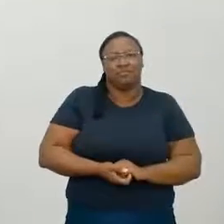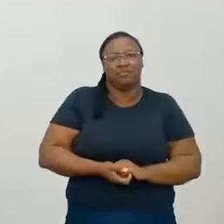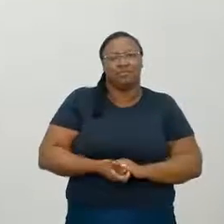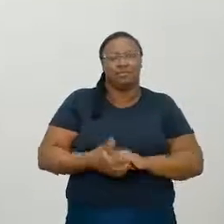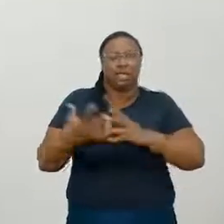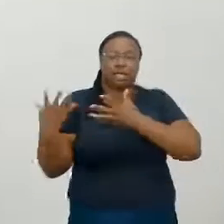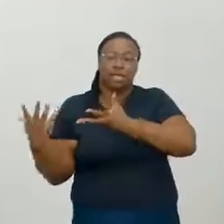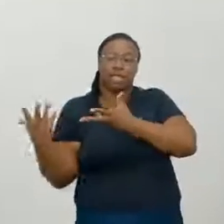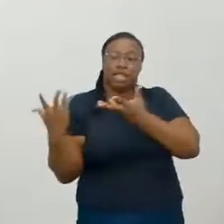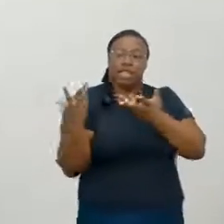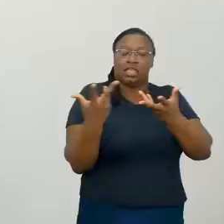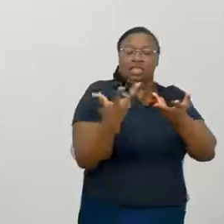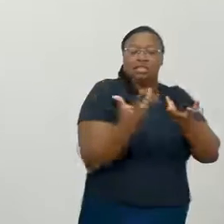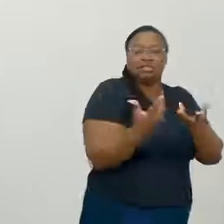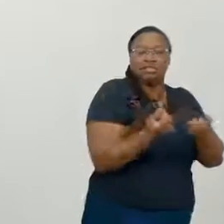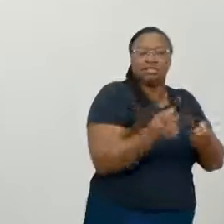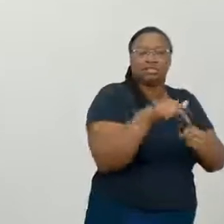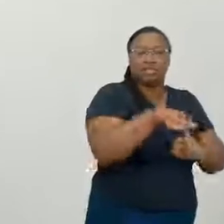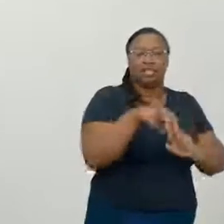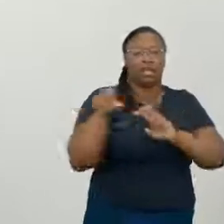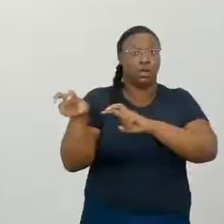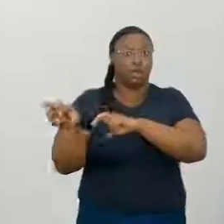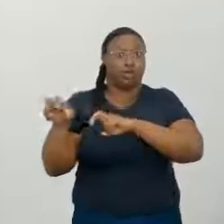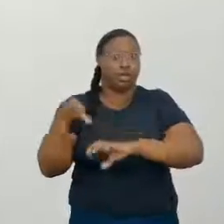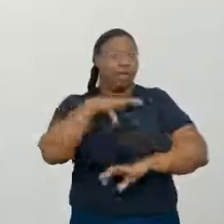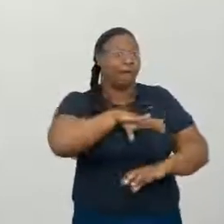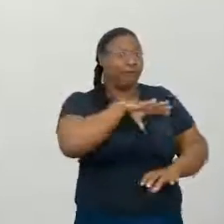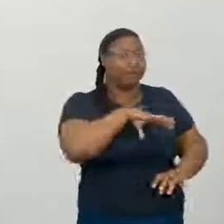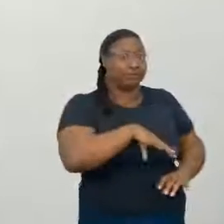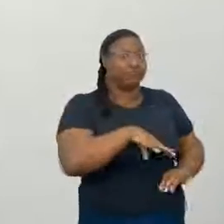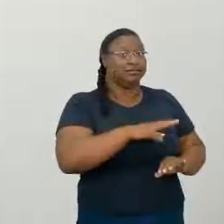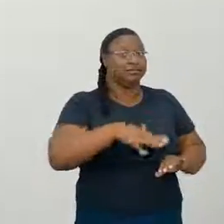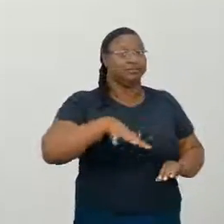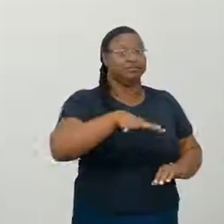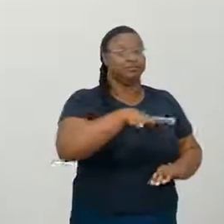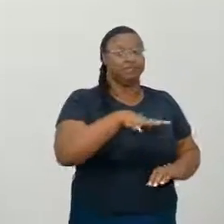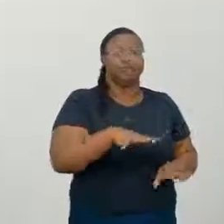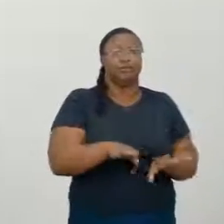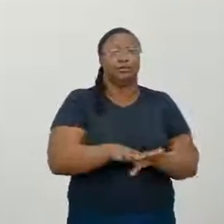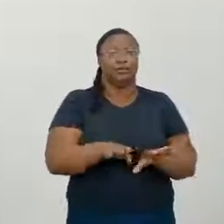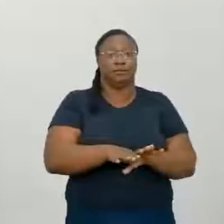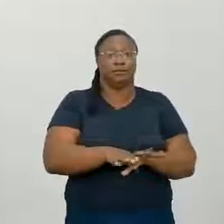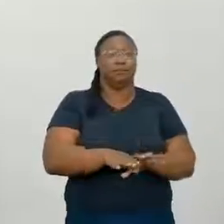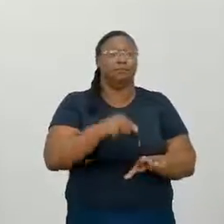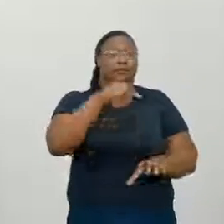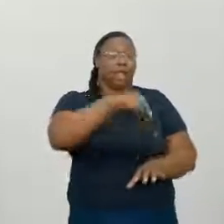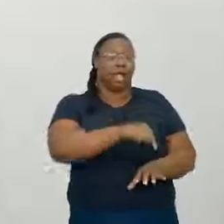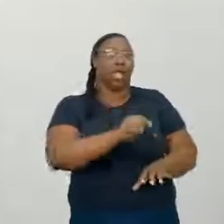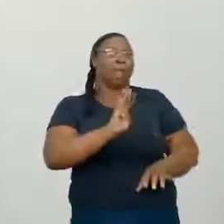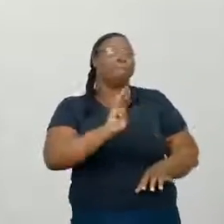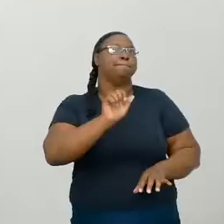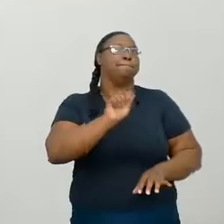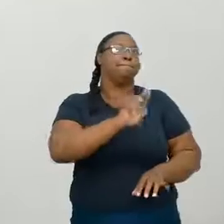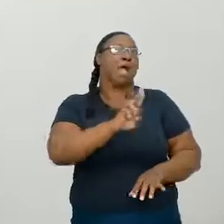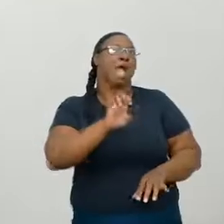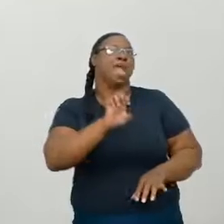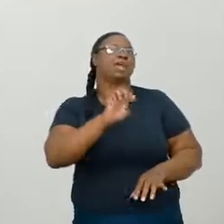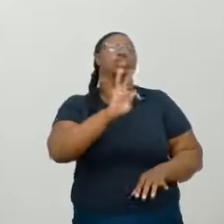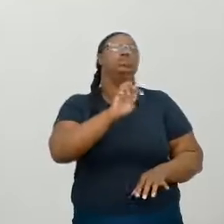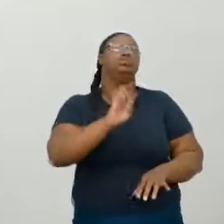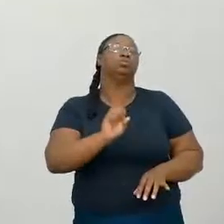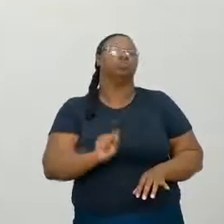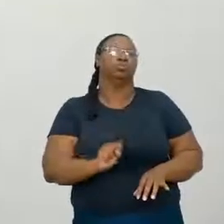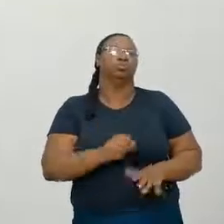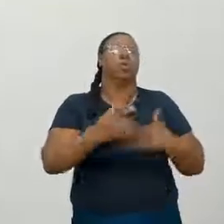trazia a identidade, né, tanto do campo quanto da cidade, especificamente da região ali de Barretos, e de como isso se transformou